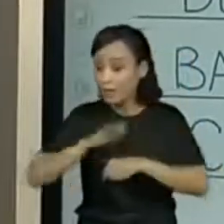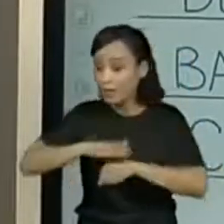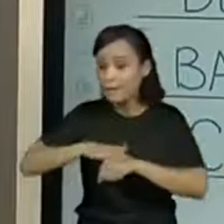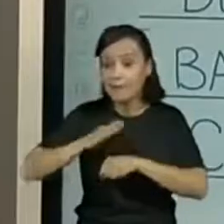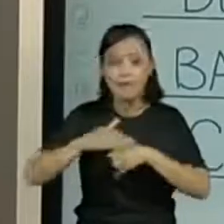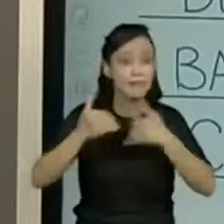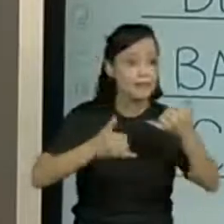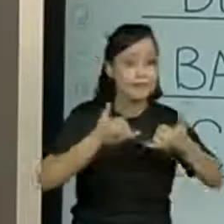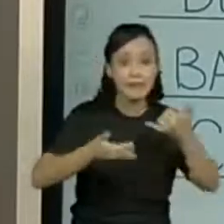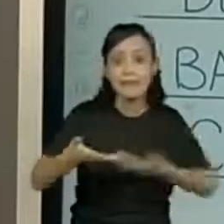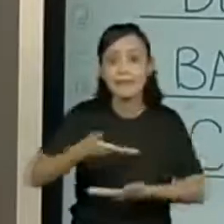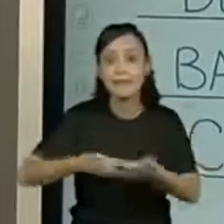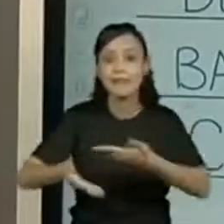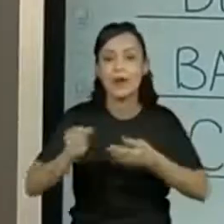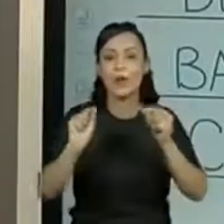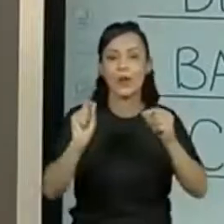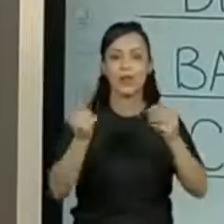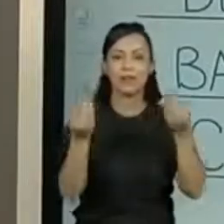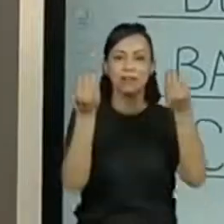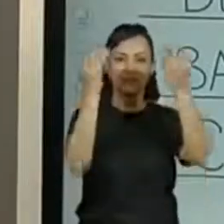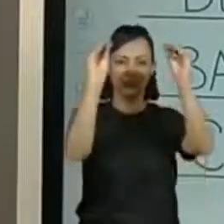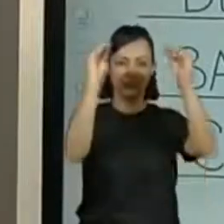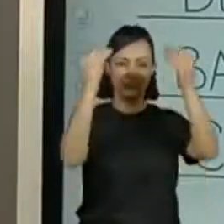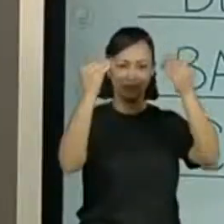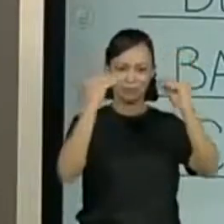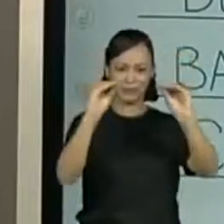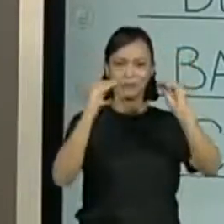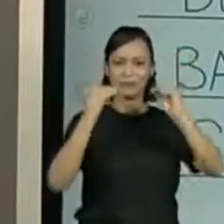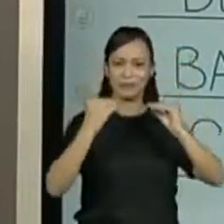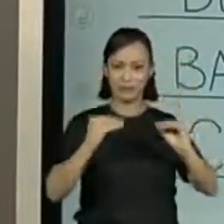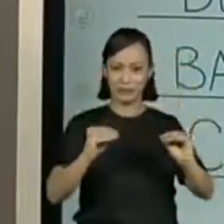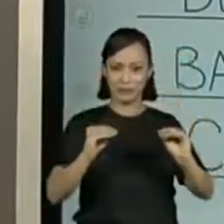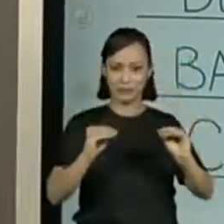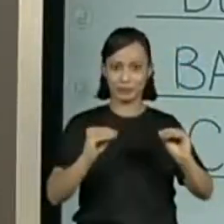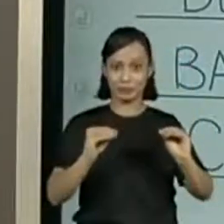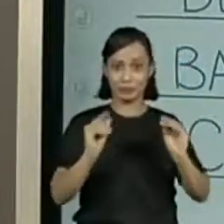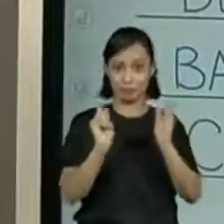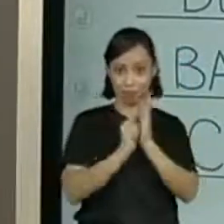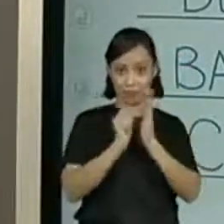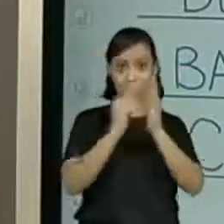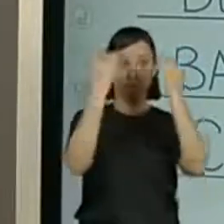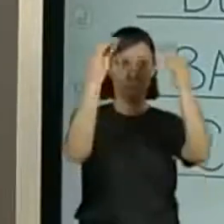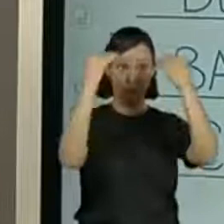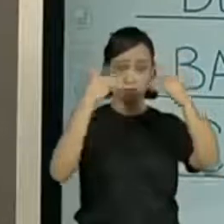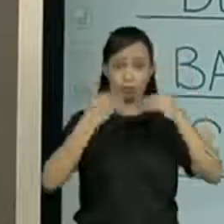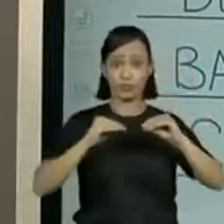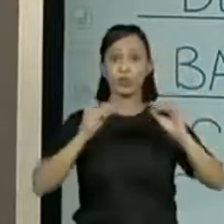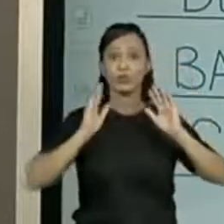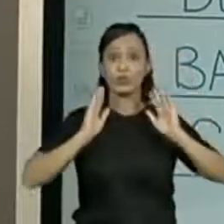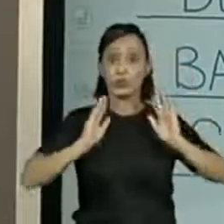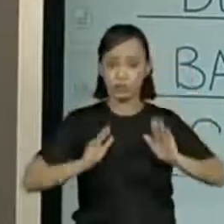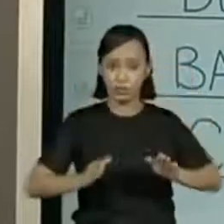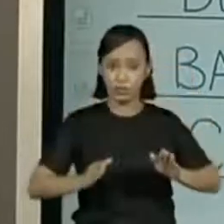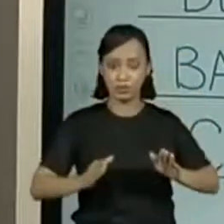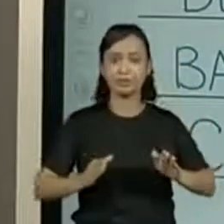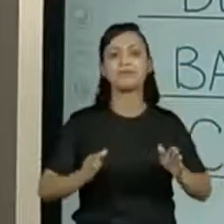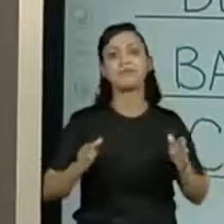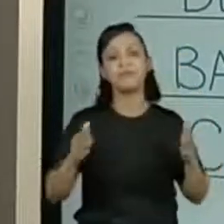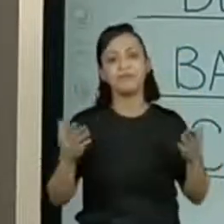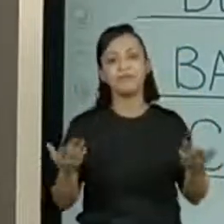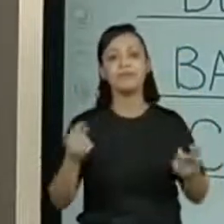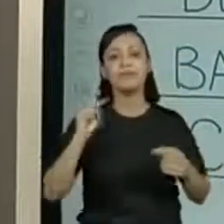então vocês vão fazer a mesma coisa vão e a nossa brincadeira preferida